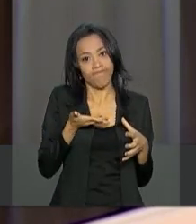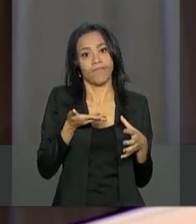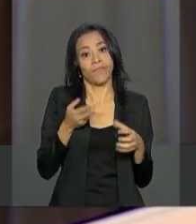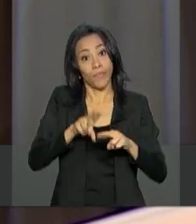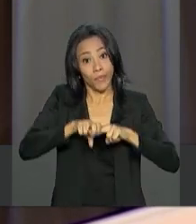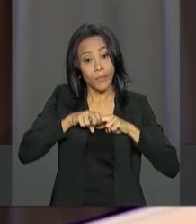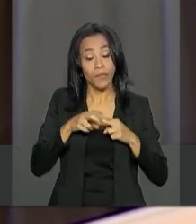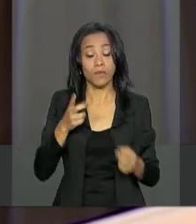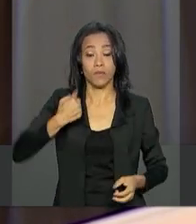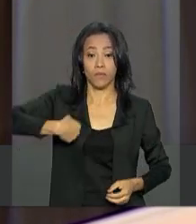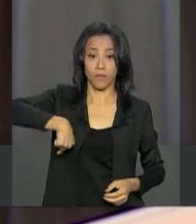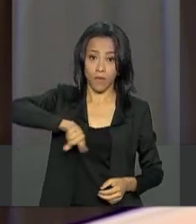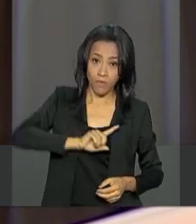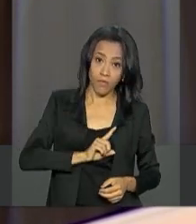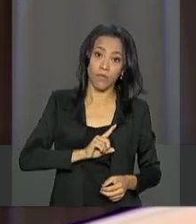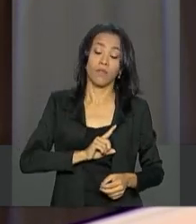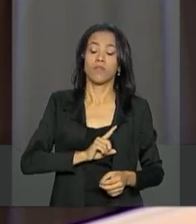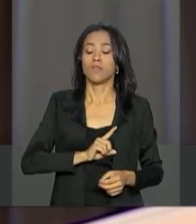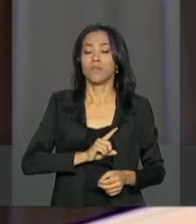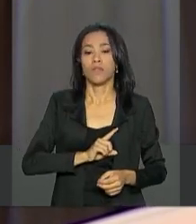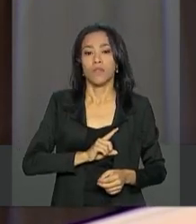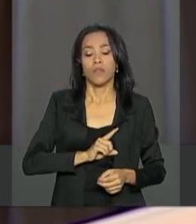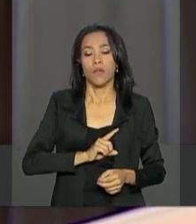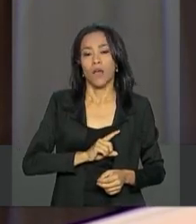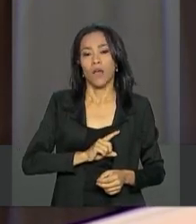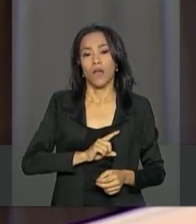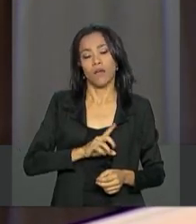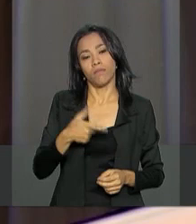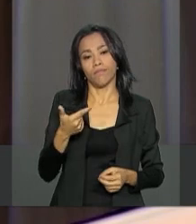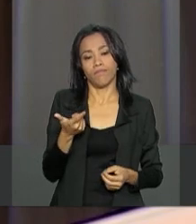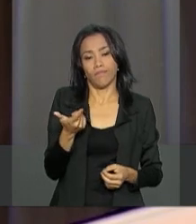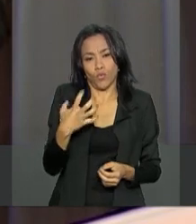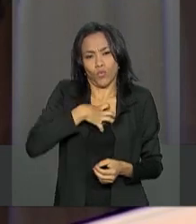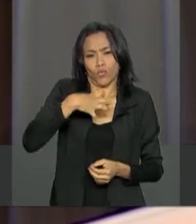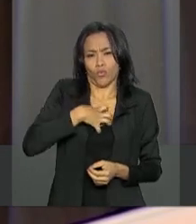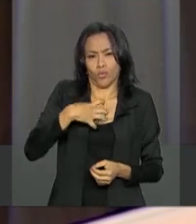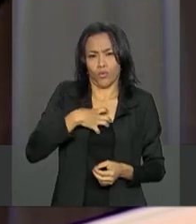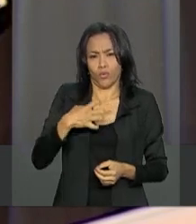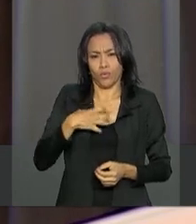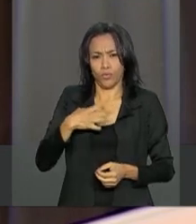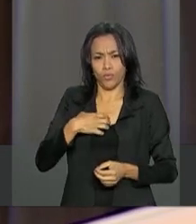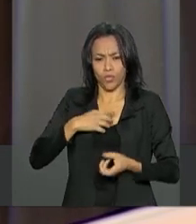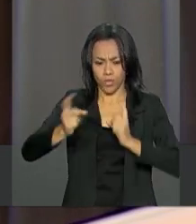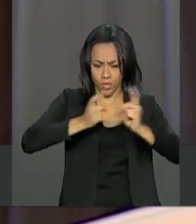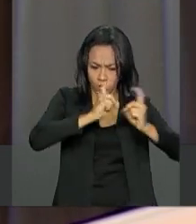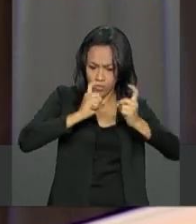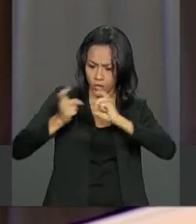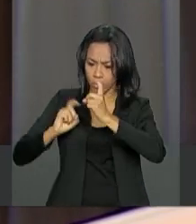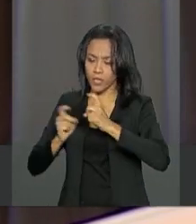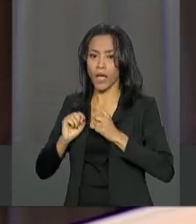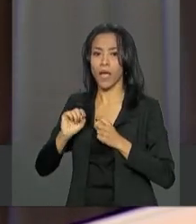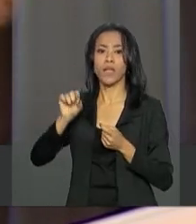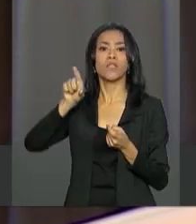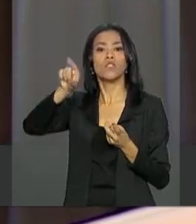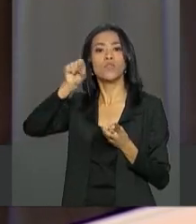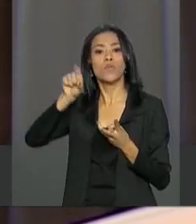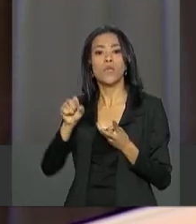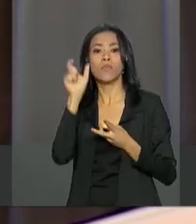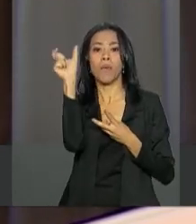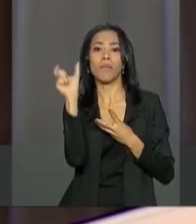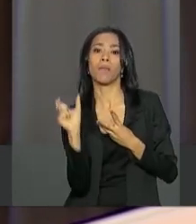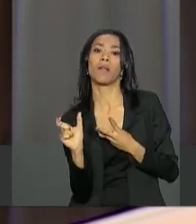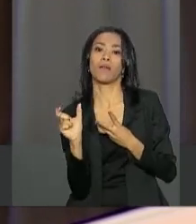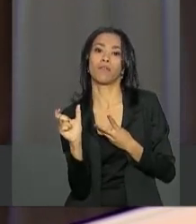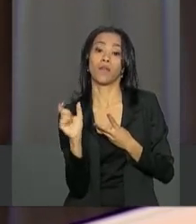nós adotamos como forma de governar alguns vocábulos ou alguns conceitos fundamentais. Um deles, o